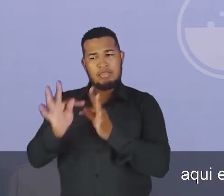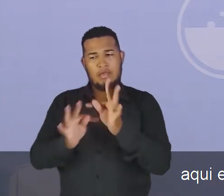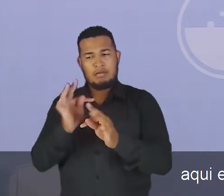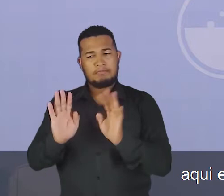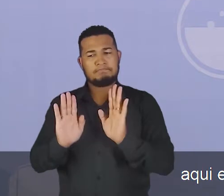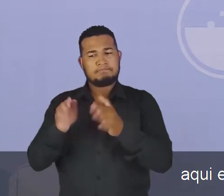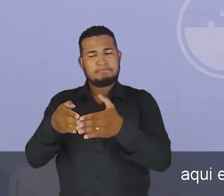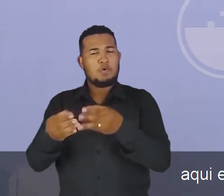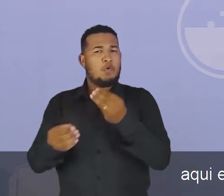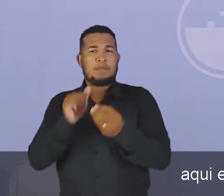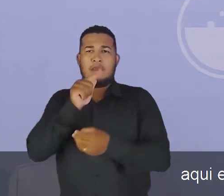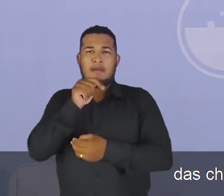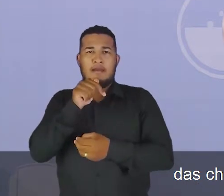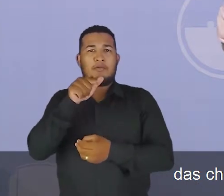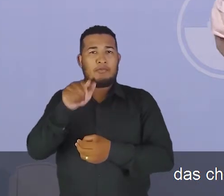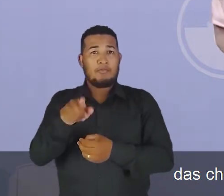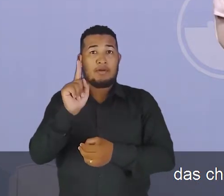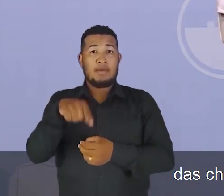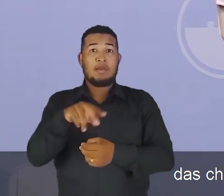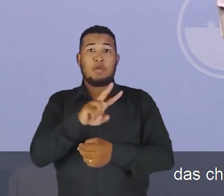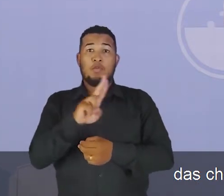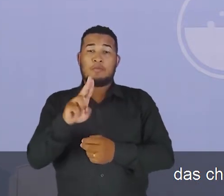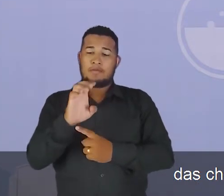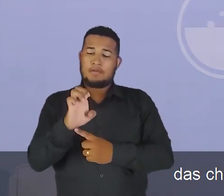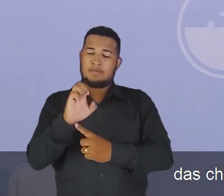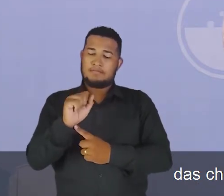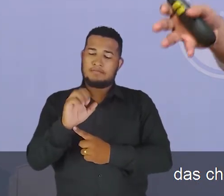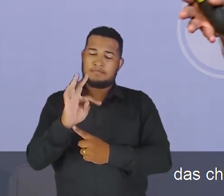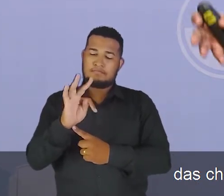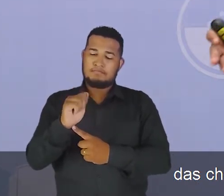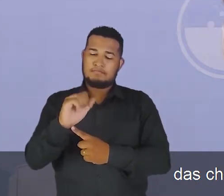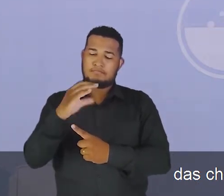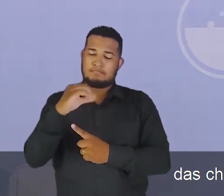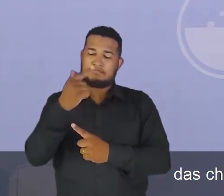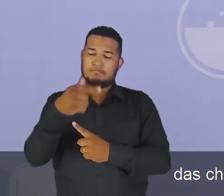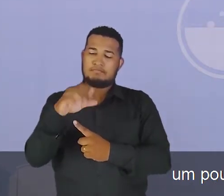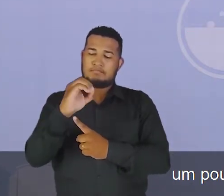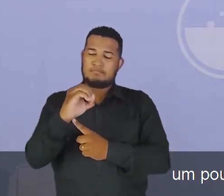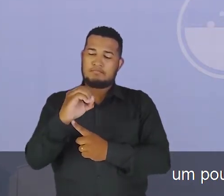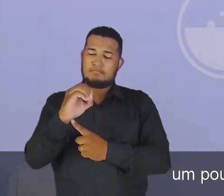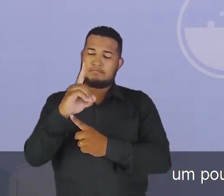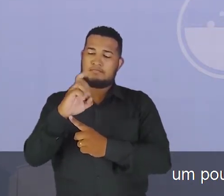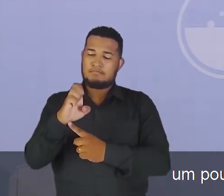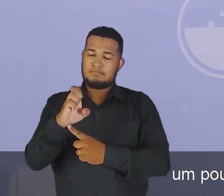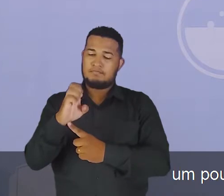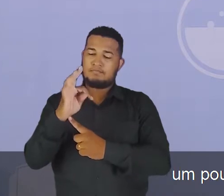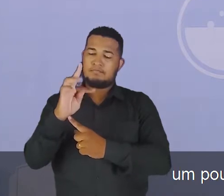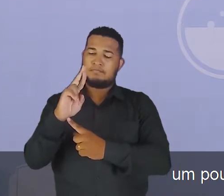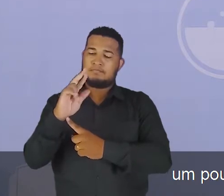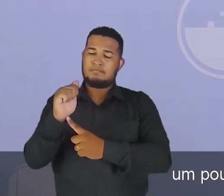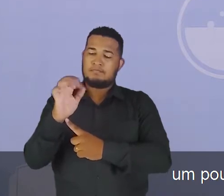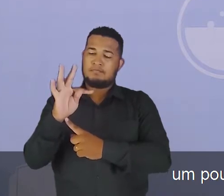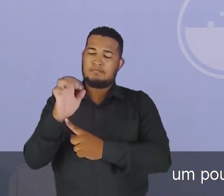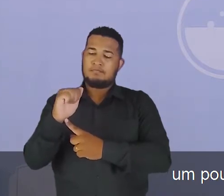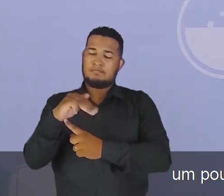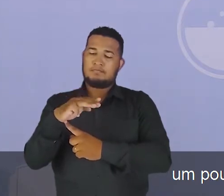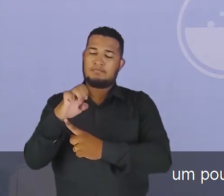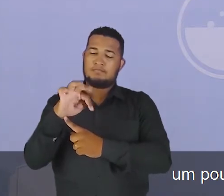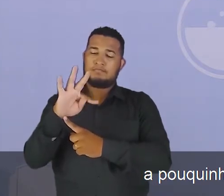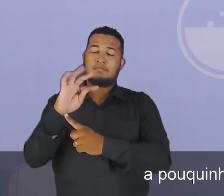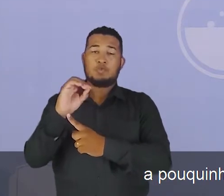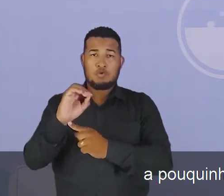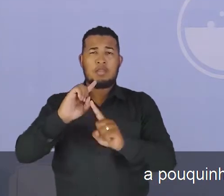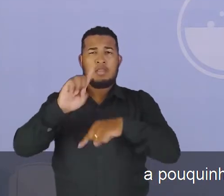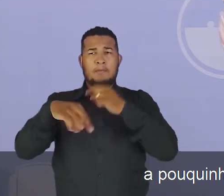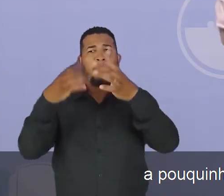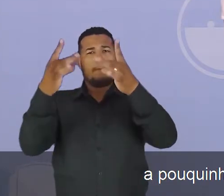essa captação é feita através das chamadas de estações de tratamento, que nós vamos falar um pouquinho sobre o funcionamento delas por completo daqui